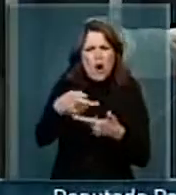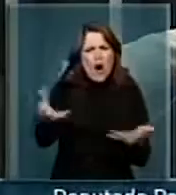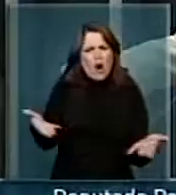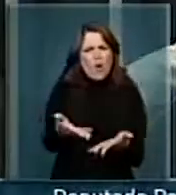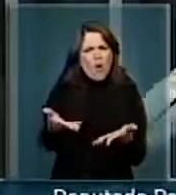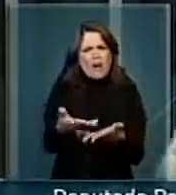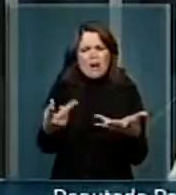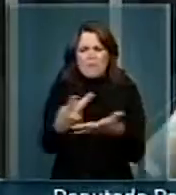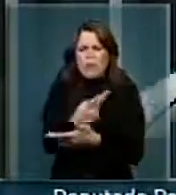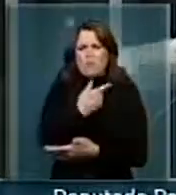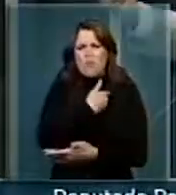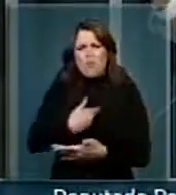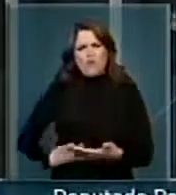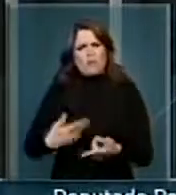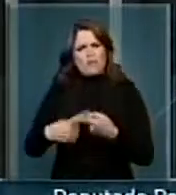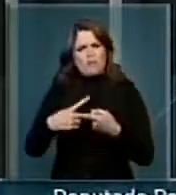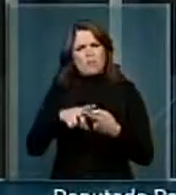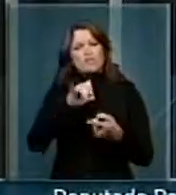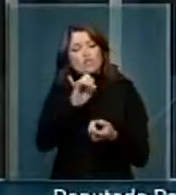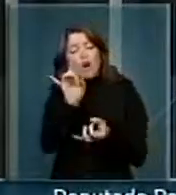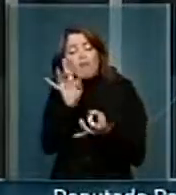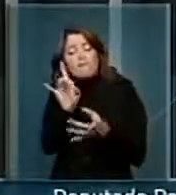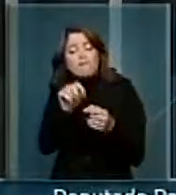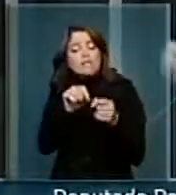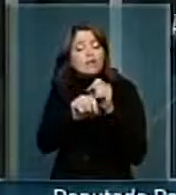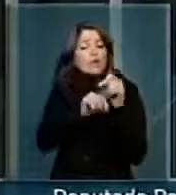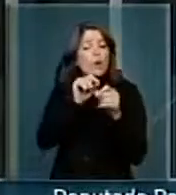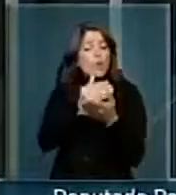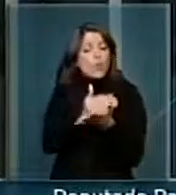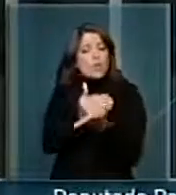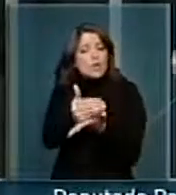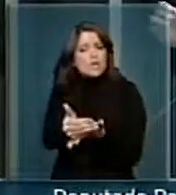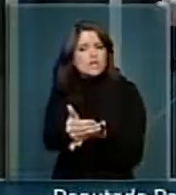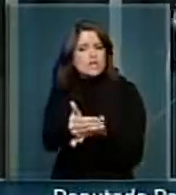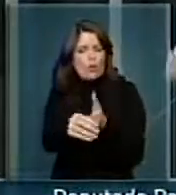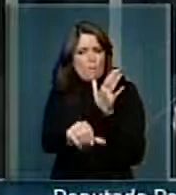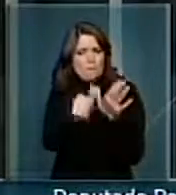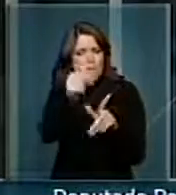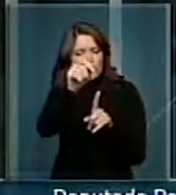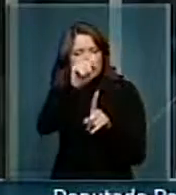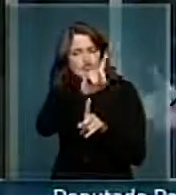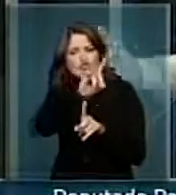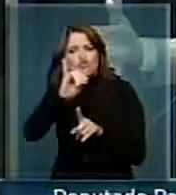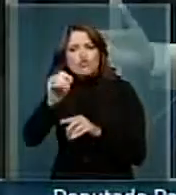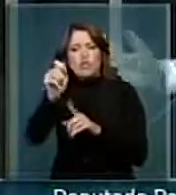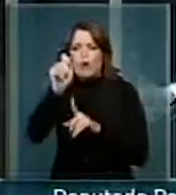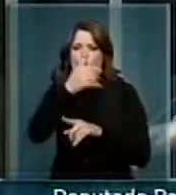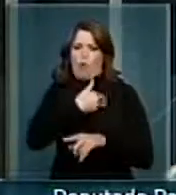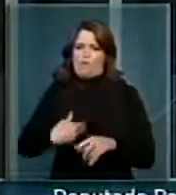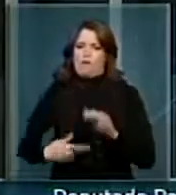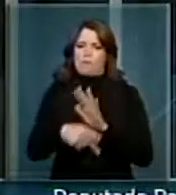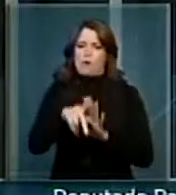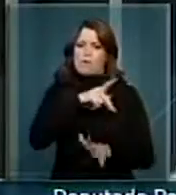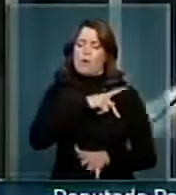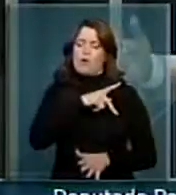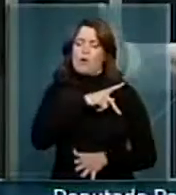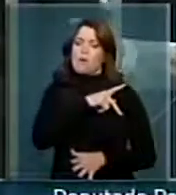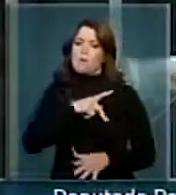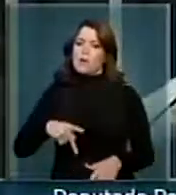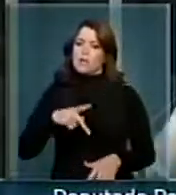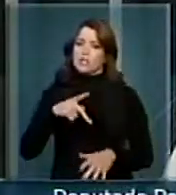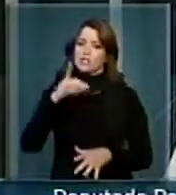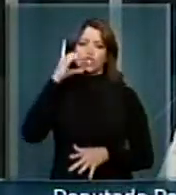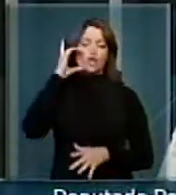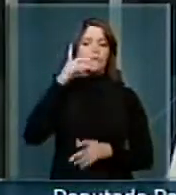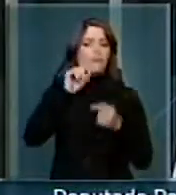este governo, na medida em que bastava, logo no início, nos primeiros dias do governo, a senhora Presidenta da República